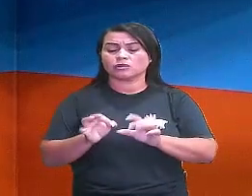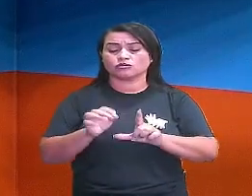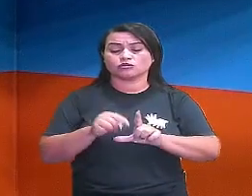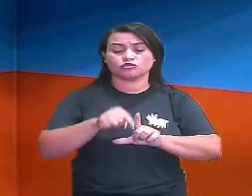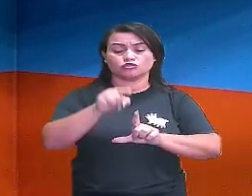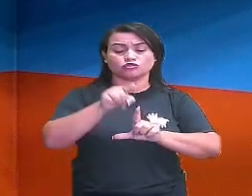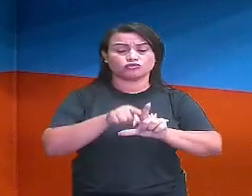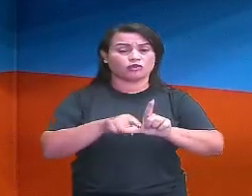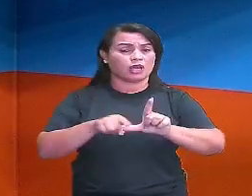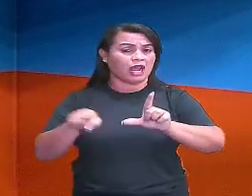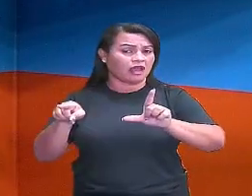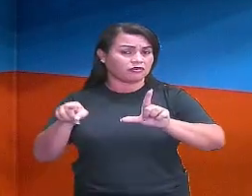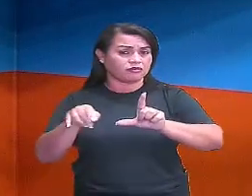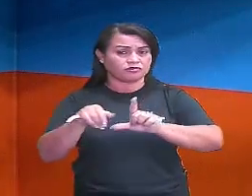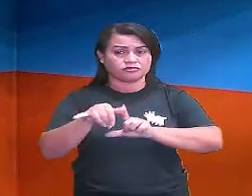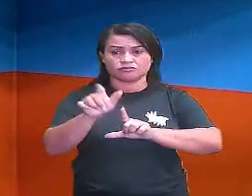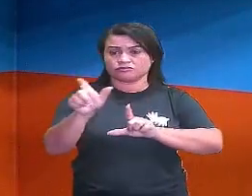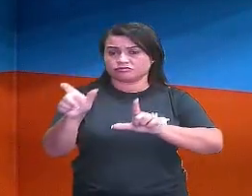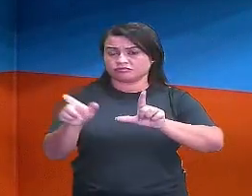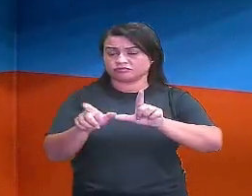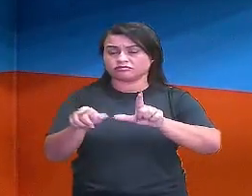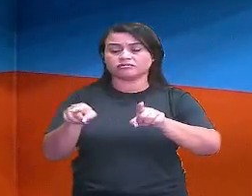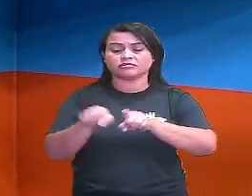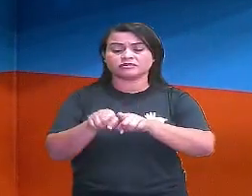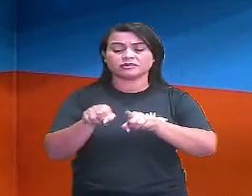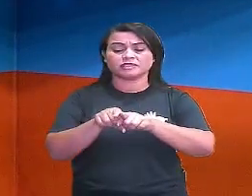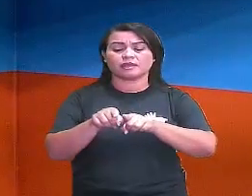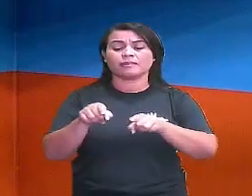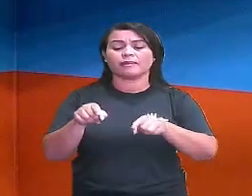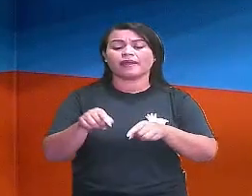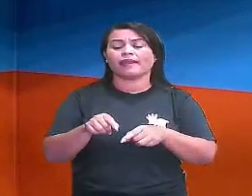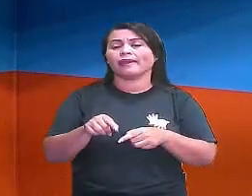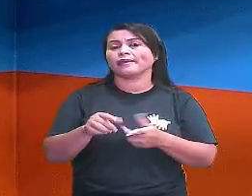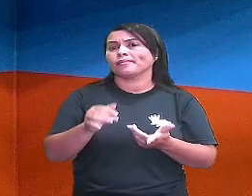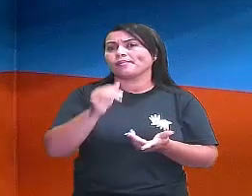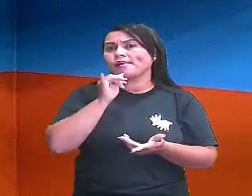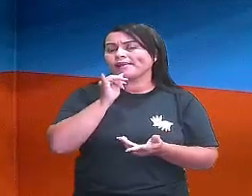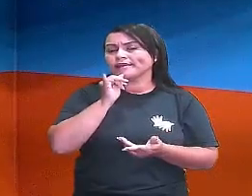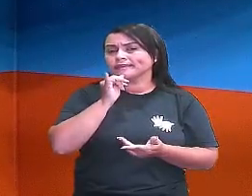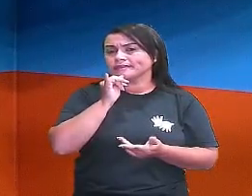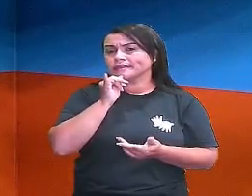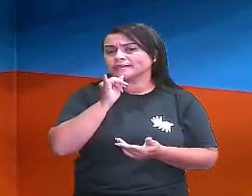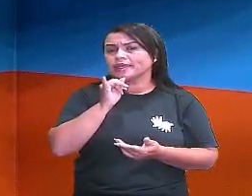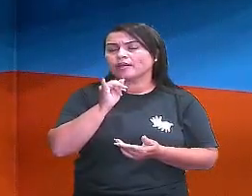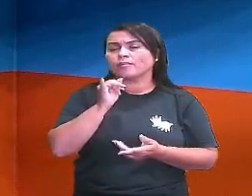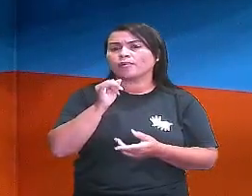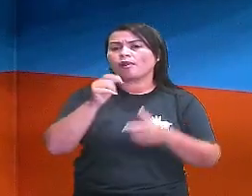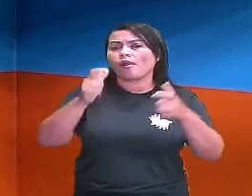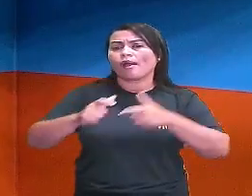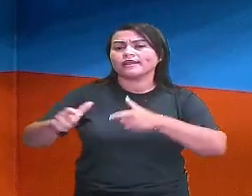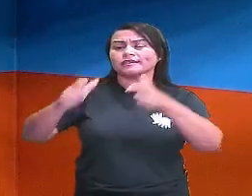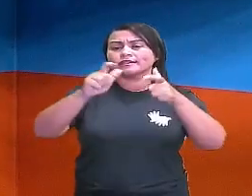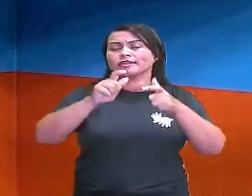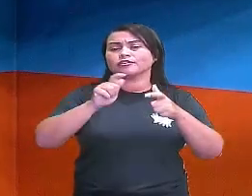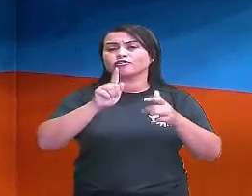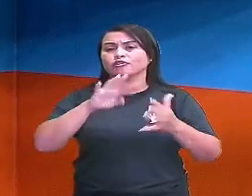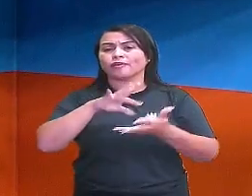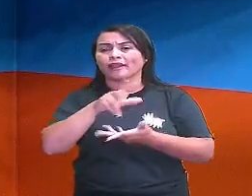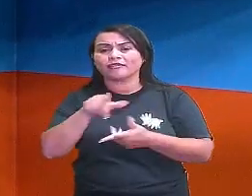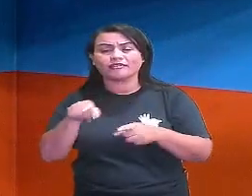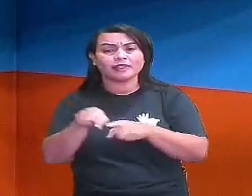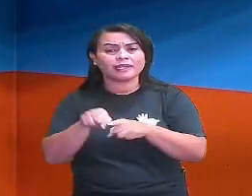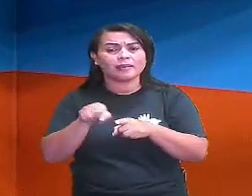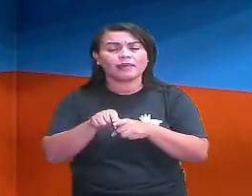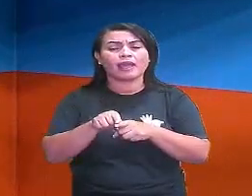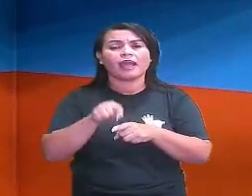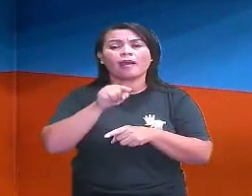gráfico até os trabalhos relacionados à cartografia, localizações geográficas, pontos estratégicos de